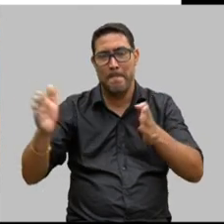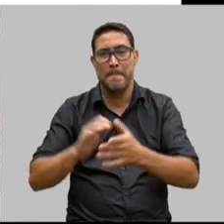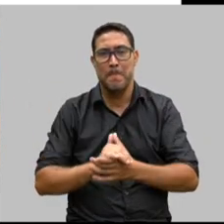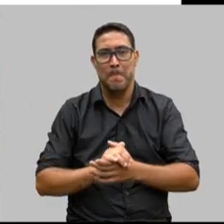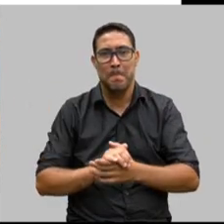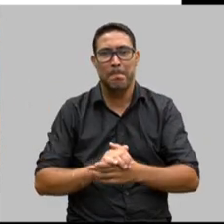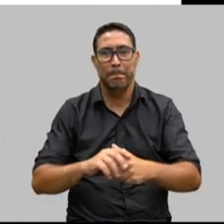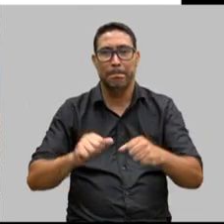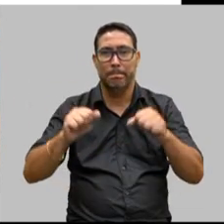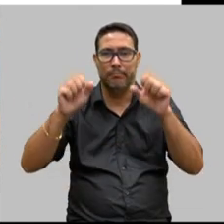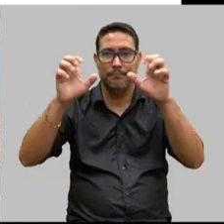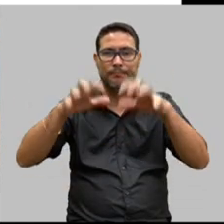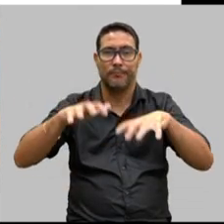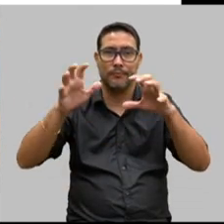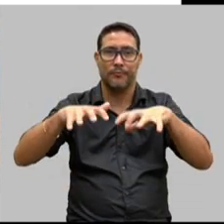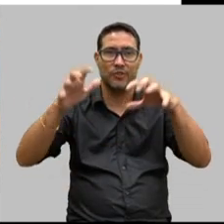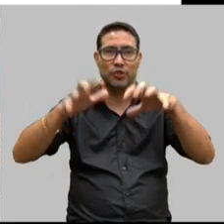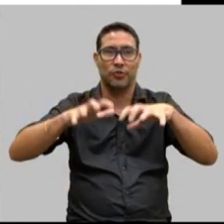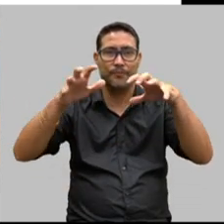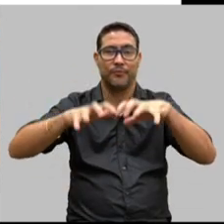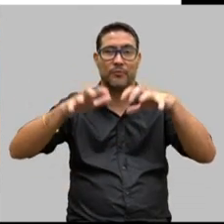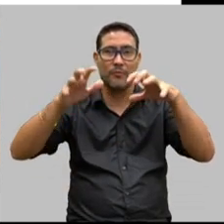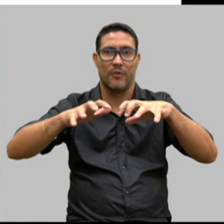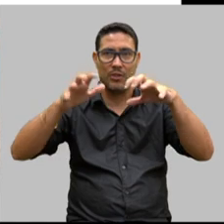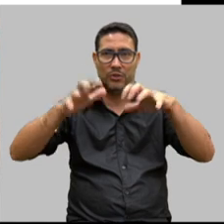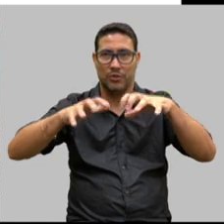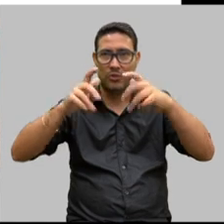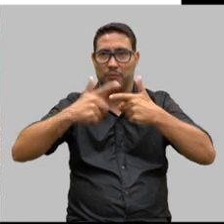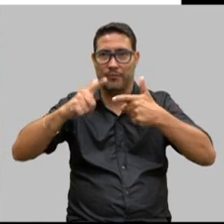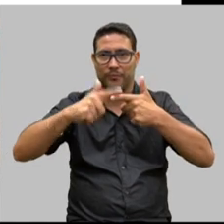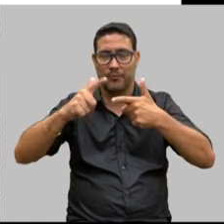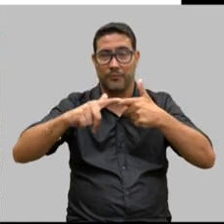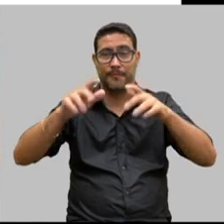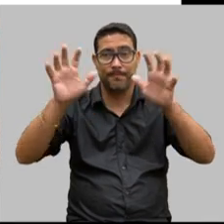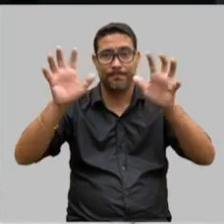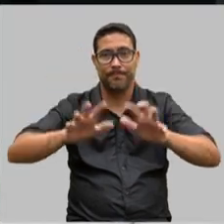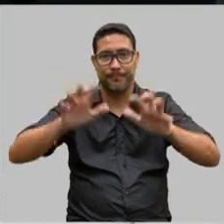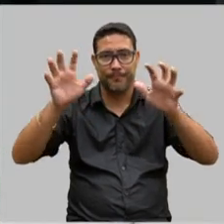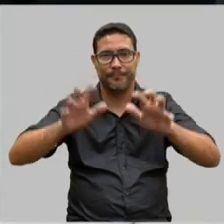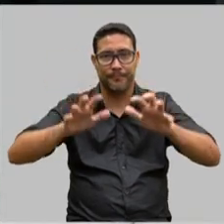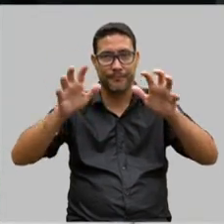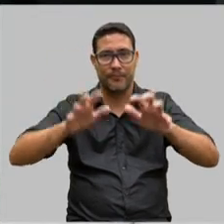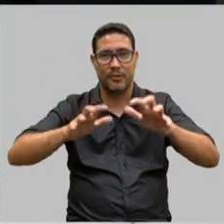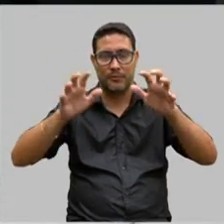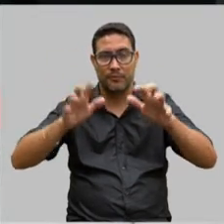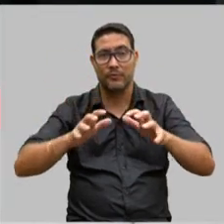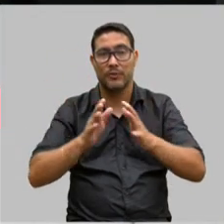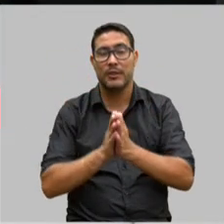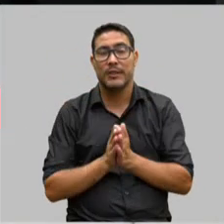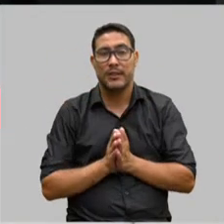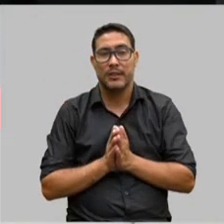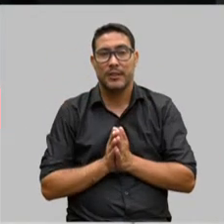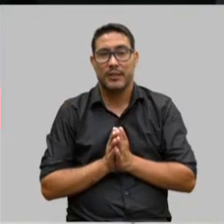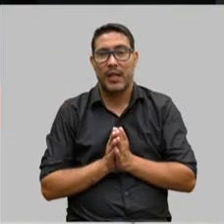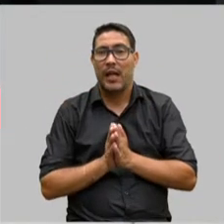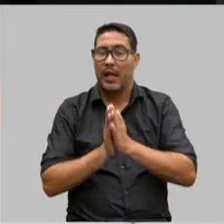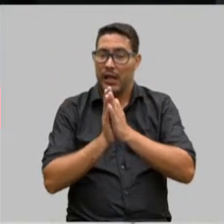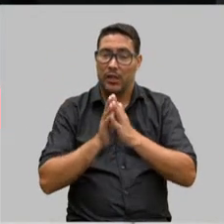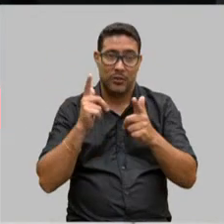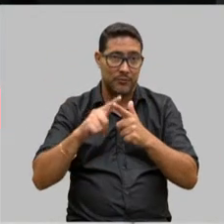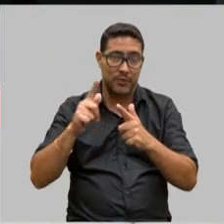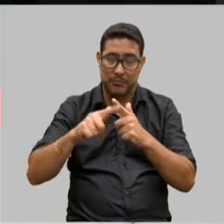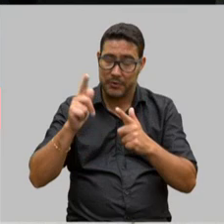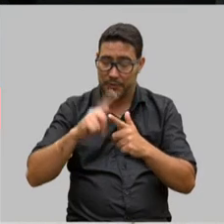Chuvas. Agora, vamos passar para o problema com as chuvas. Chuva é um evento extremo de tempo.